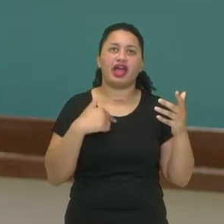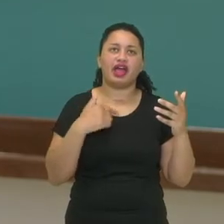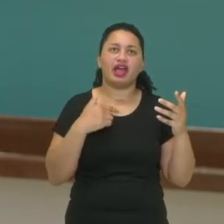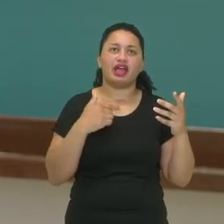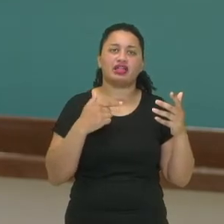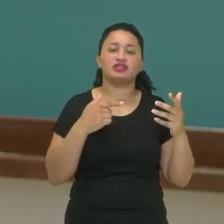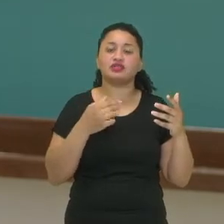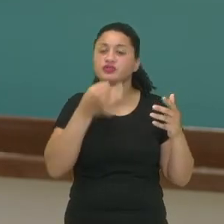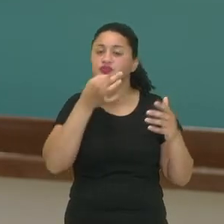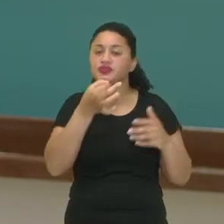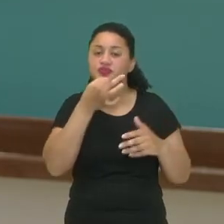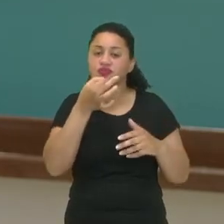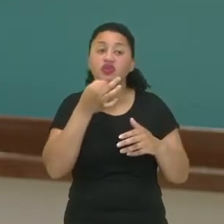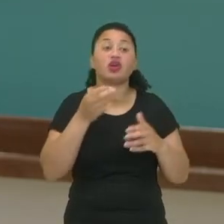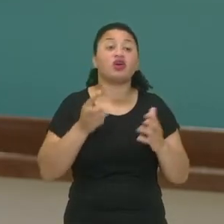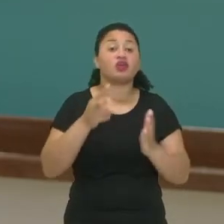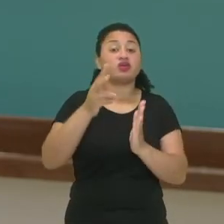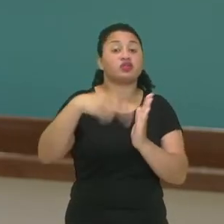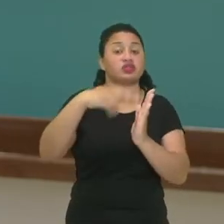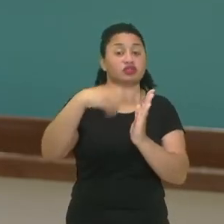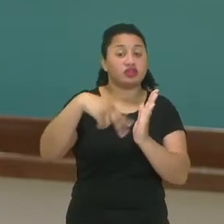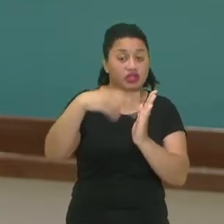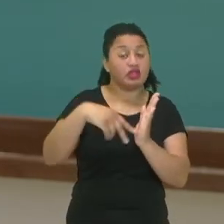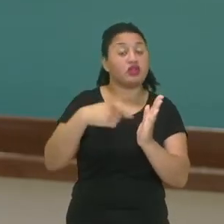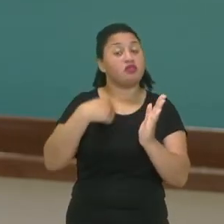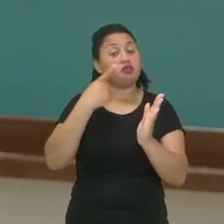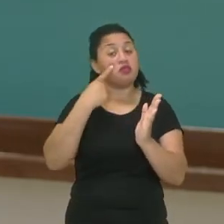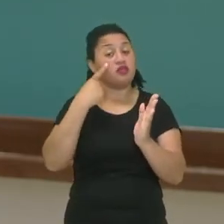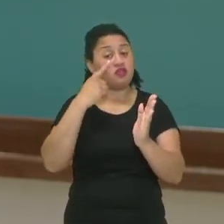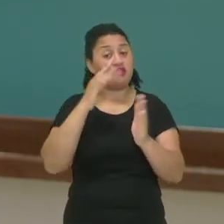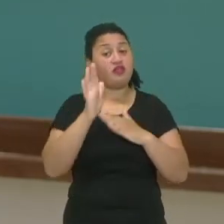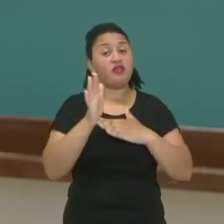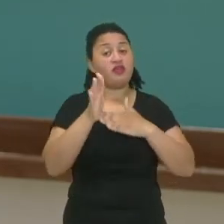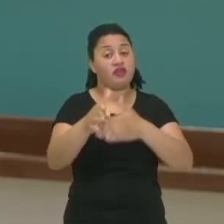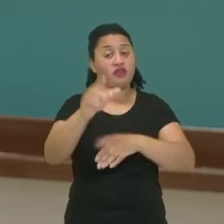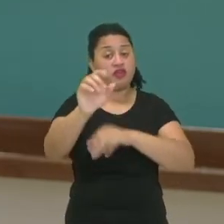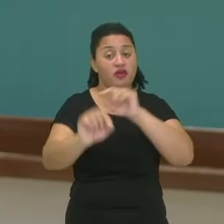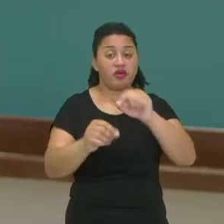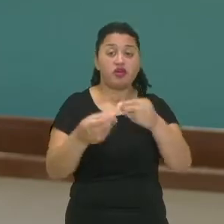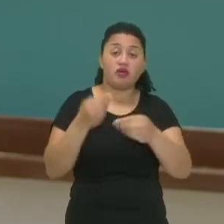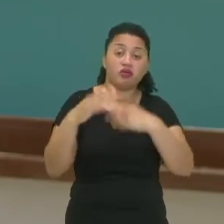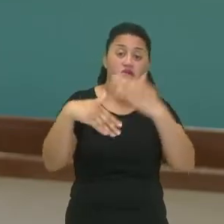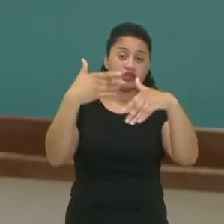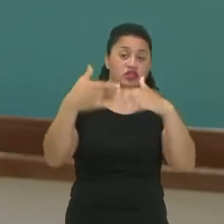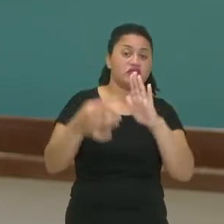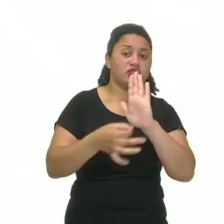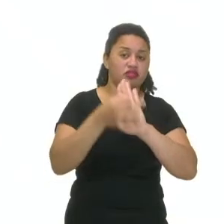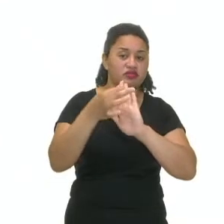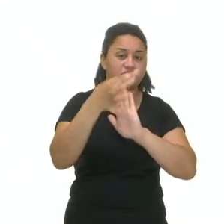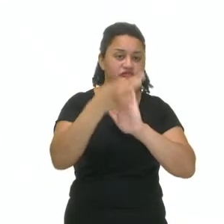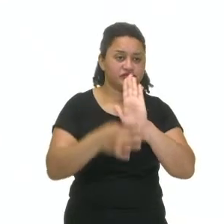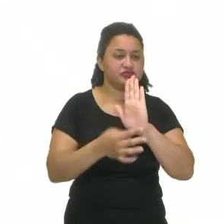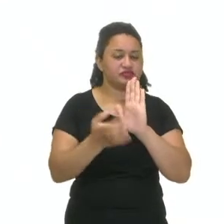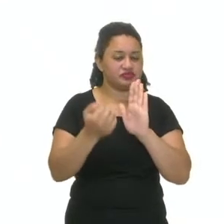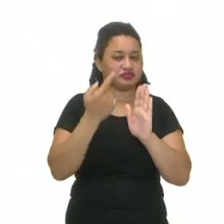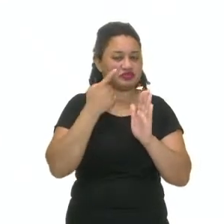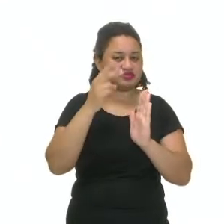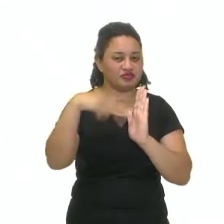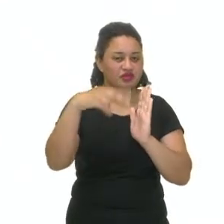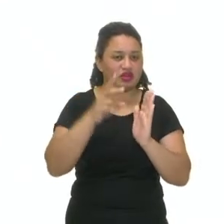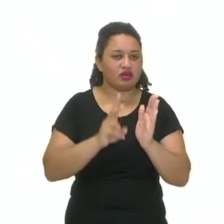sustentação. Vamos continuar lendo? Vamos acompanhar como se desenvolve então o artigo?